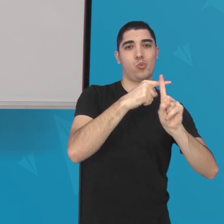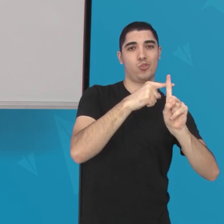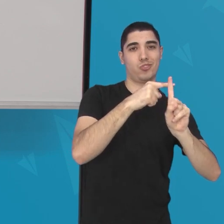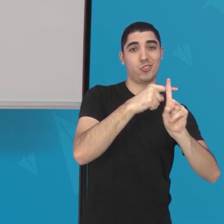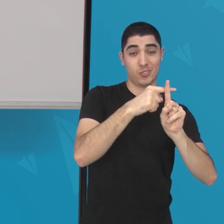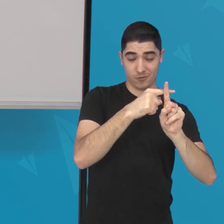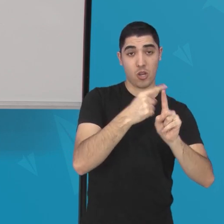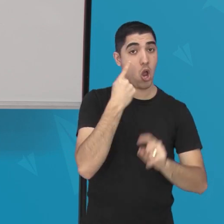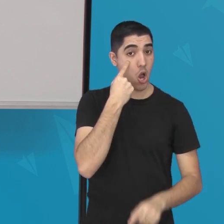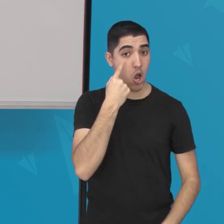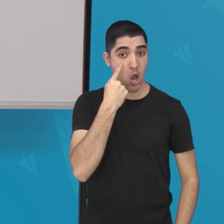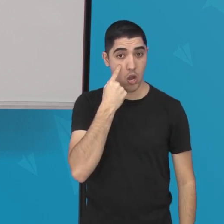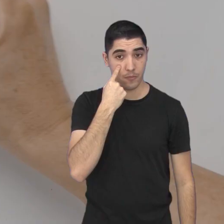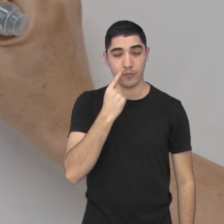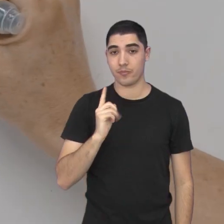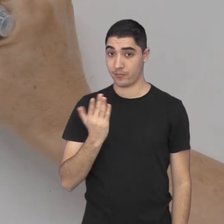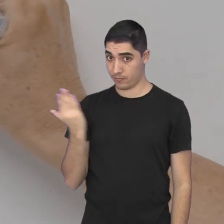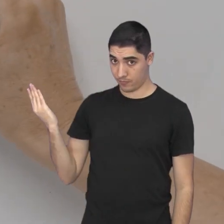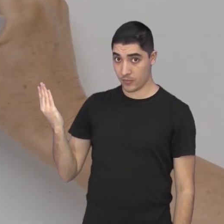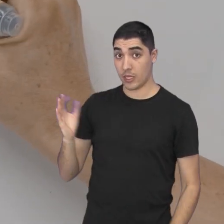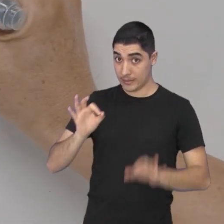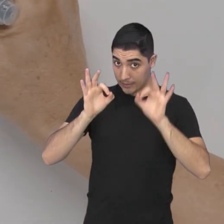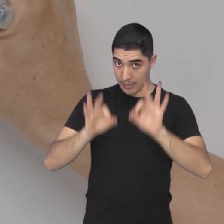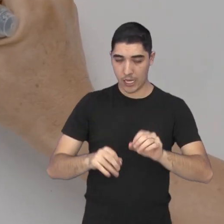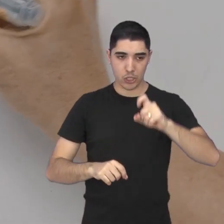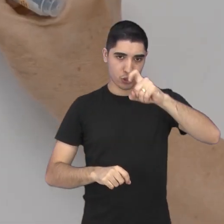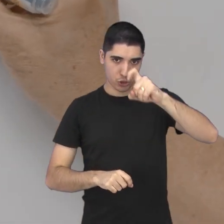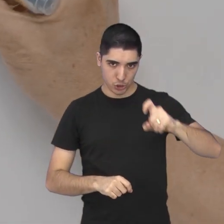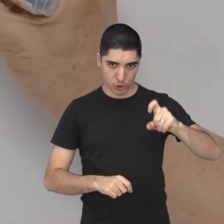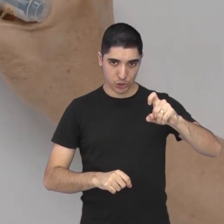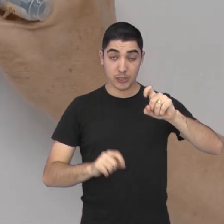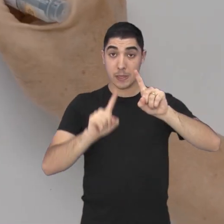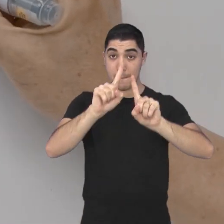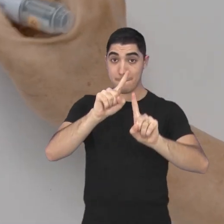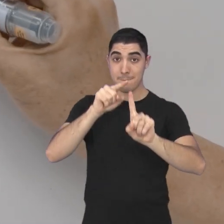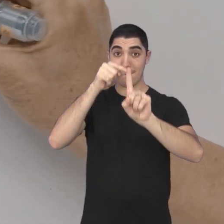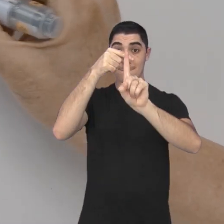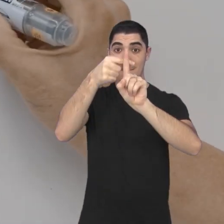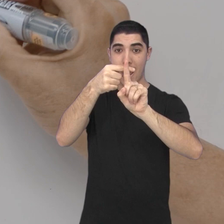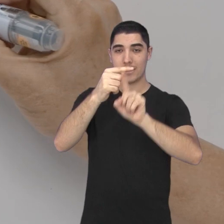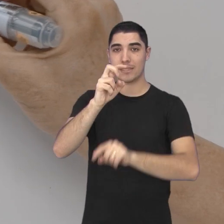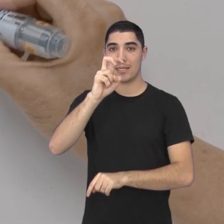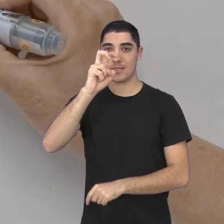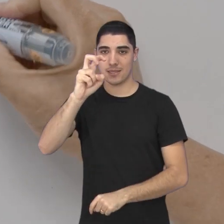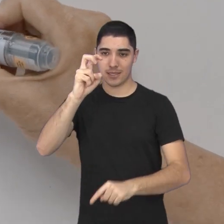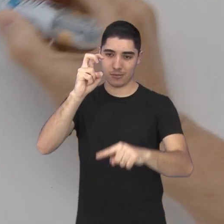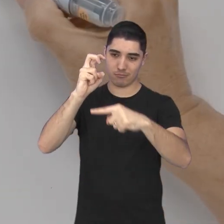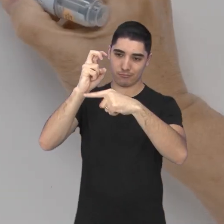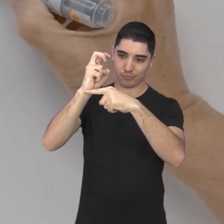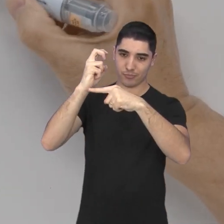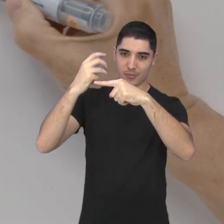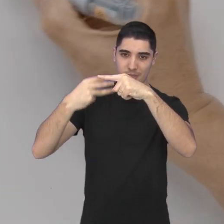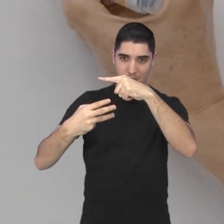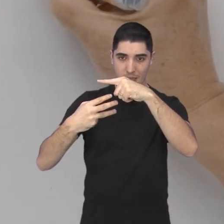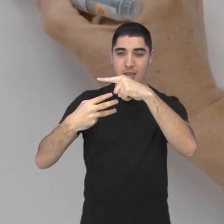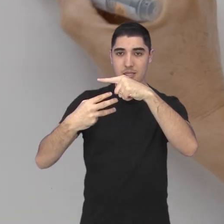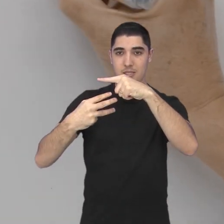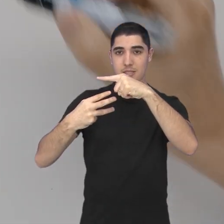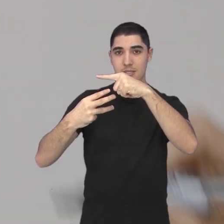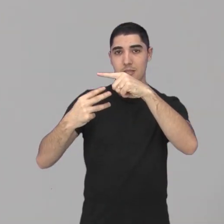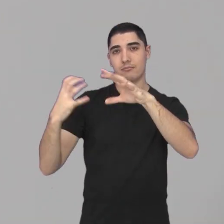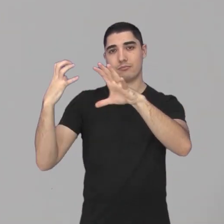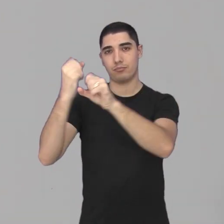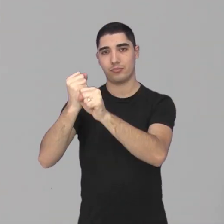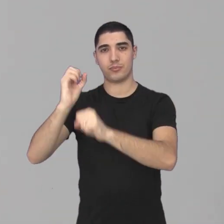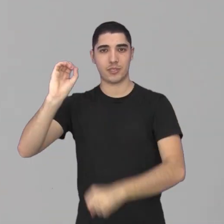Isso então vai ficar assim, x mais 5 terços igual a zero.